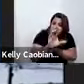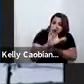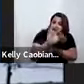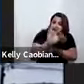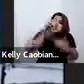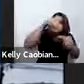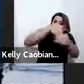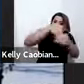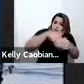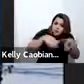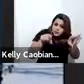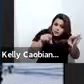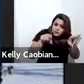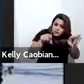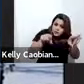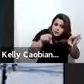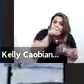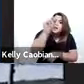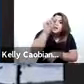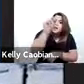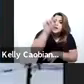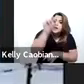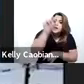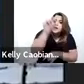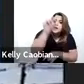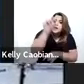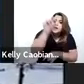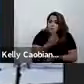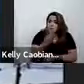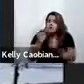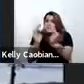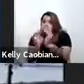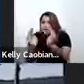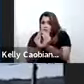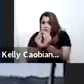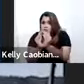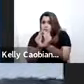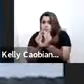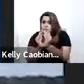voto.snc.com.br/Renault, a partir de agora, levanta os 2 braços e não grito.